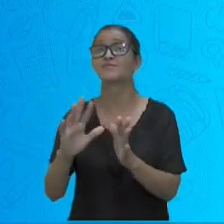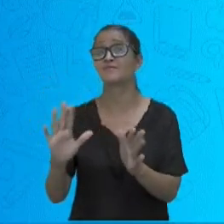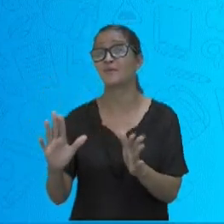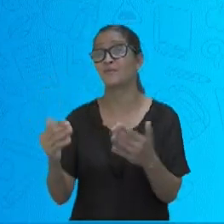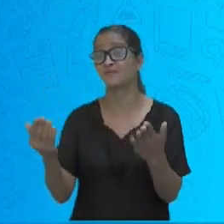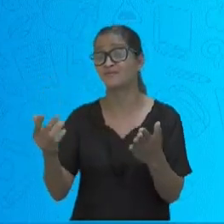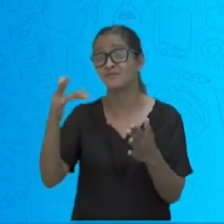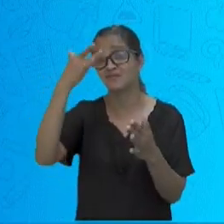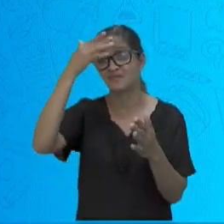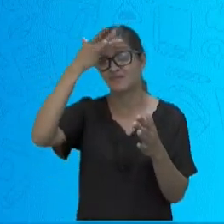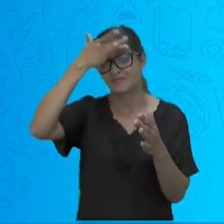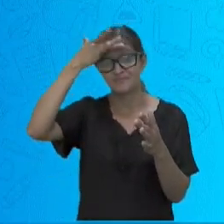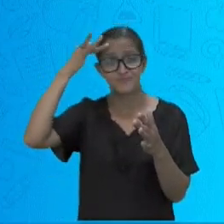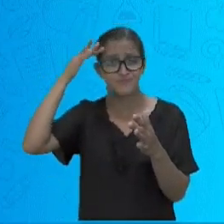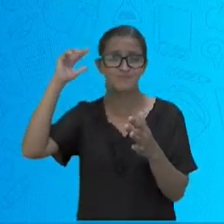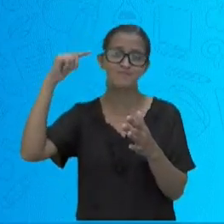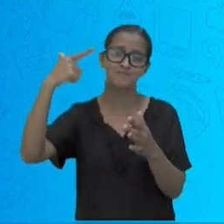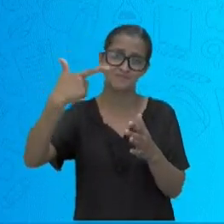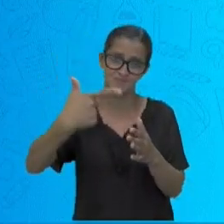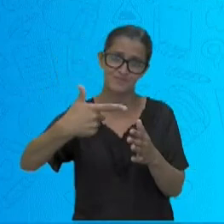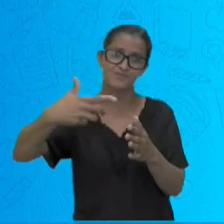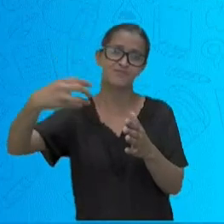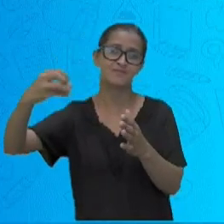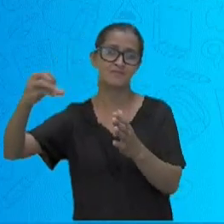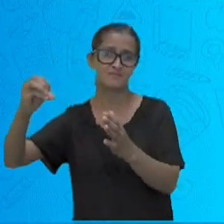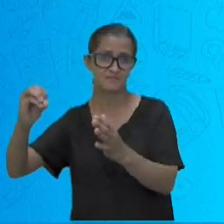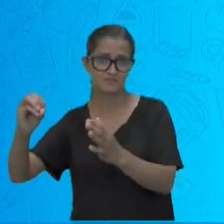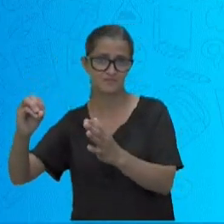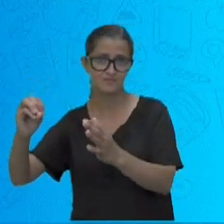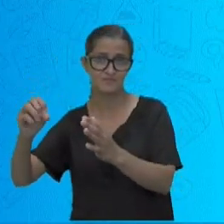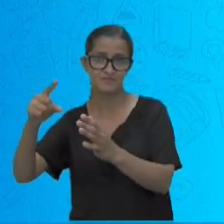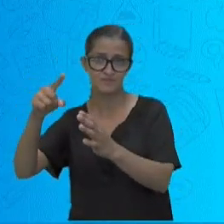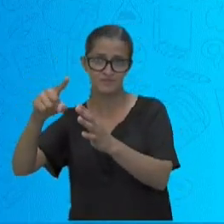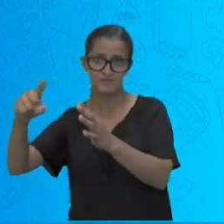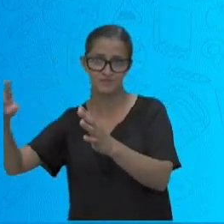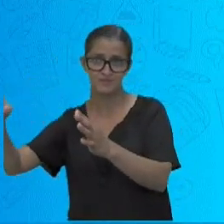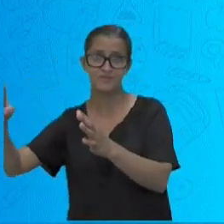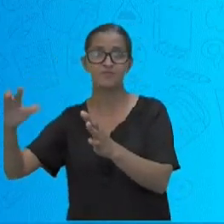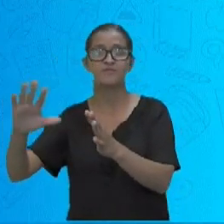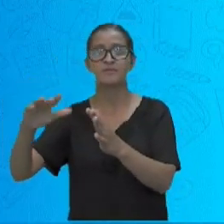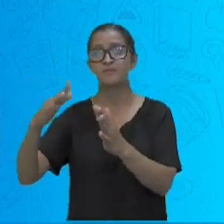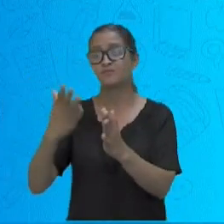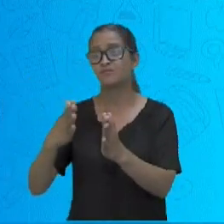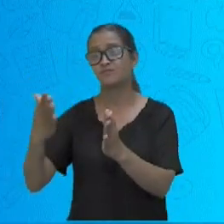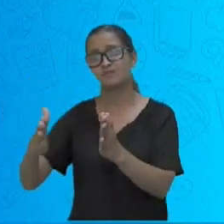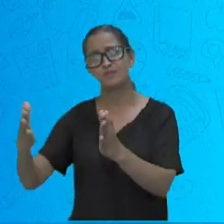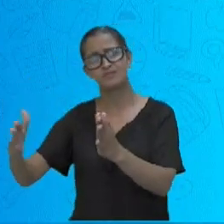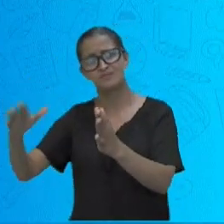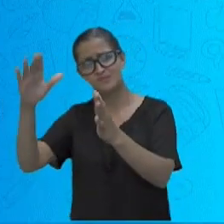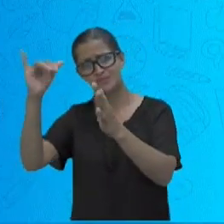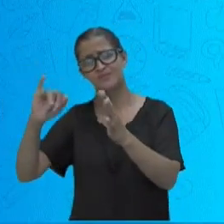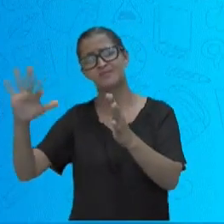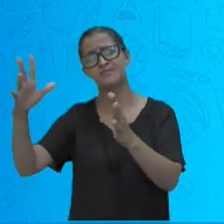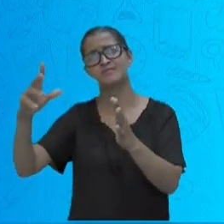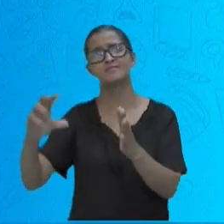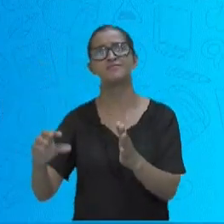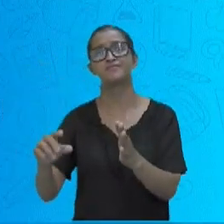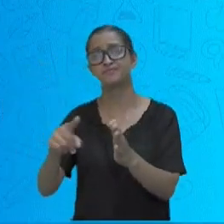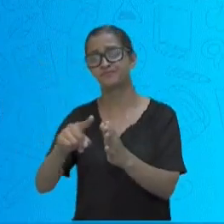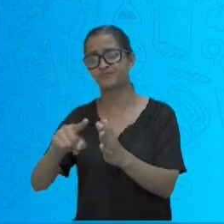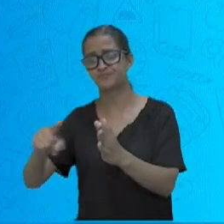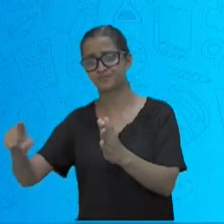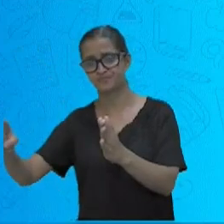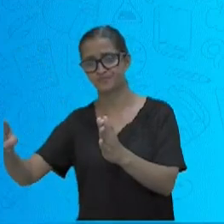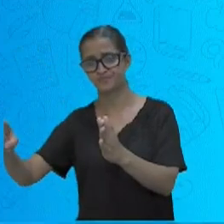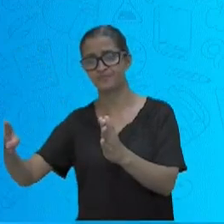vocês, 25, 30, mas nós vamos parar por aqui. Na linha de